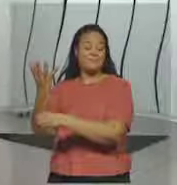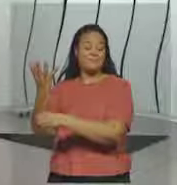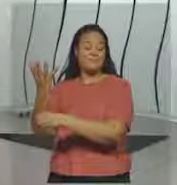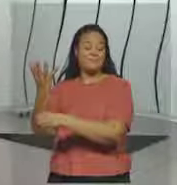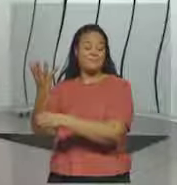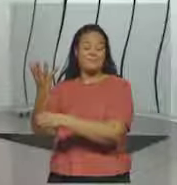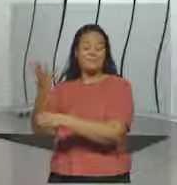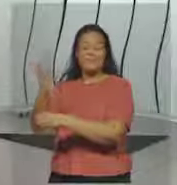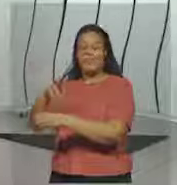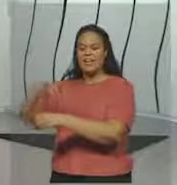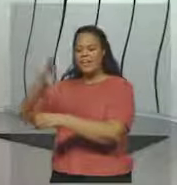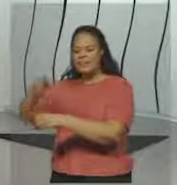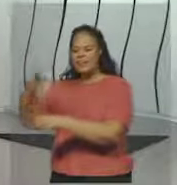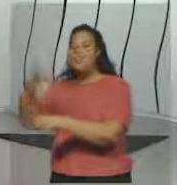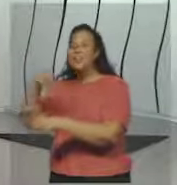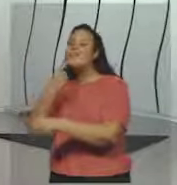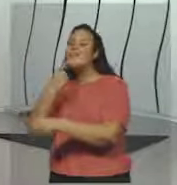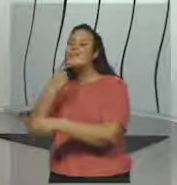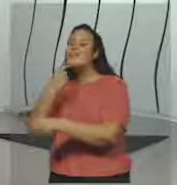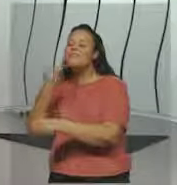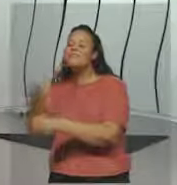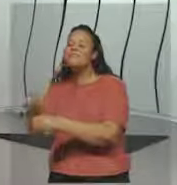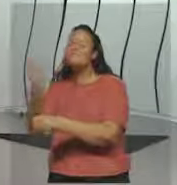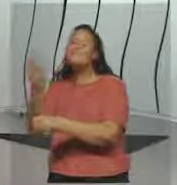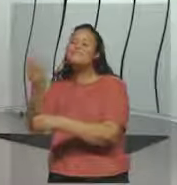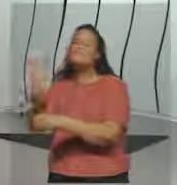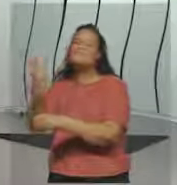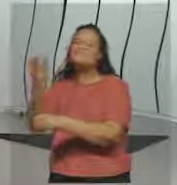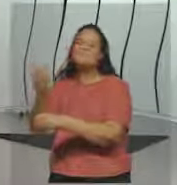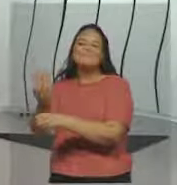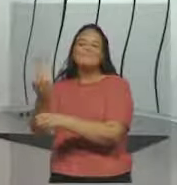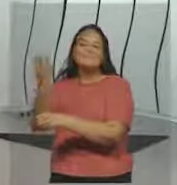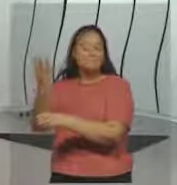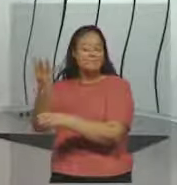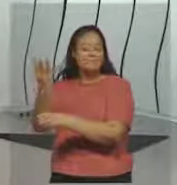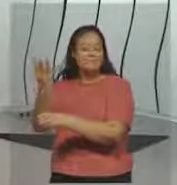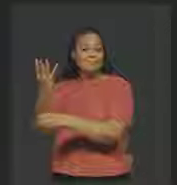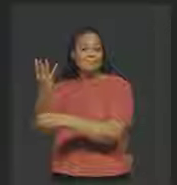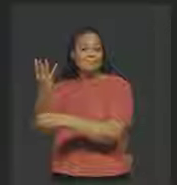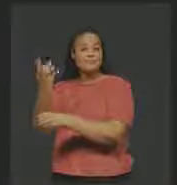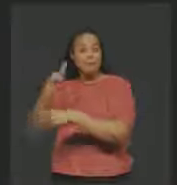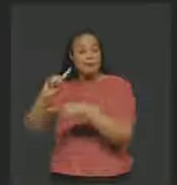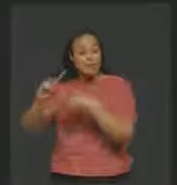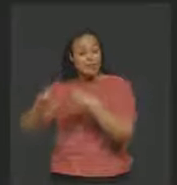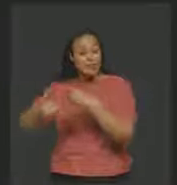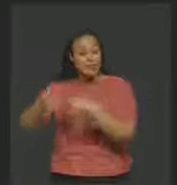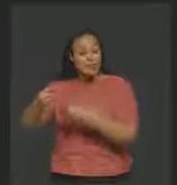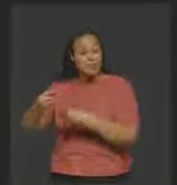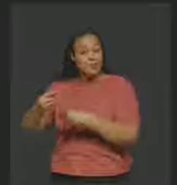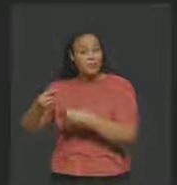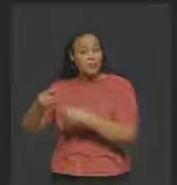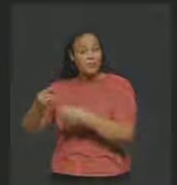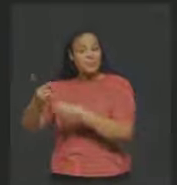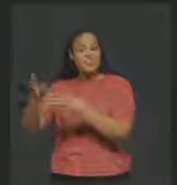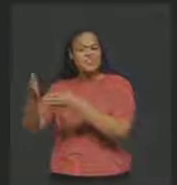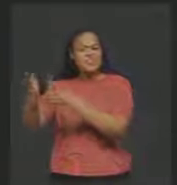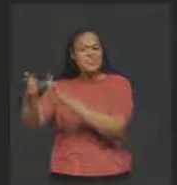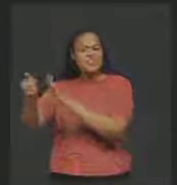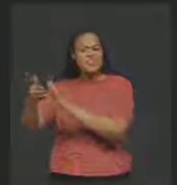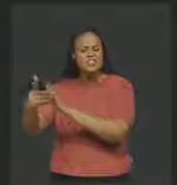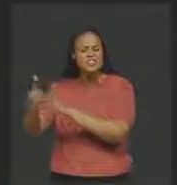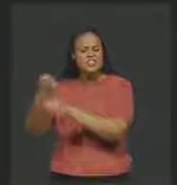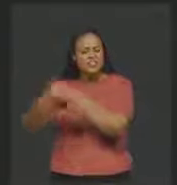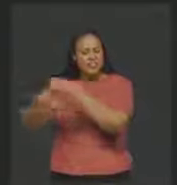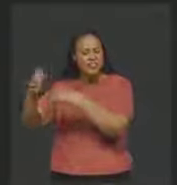resistência dela funcionando de vermelhinho, representando que essa lâmpada está acesa. E depois que esses elétrons saírem dessa lâmpada, ele vai ter